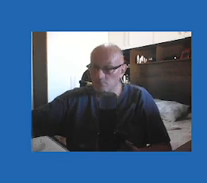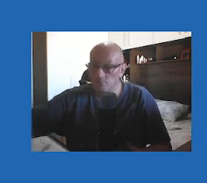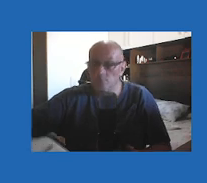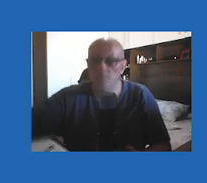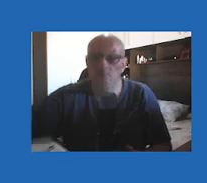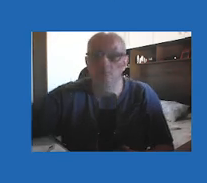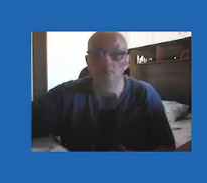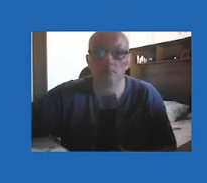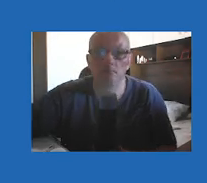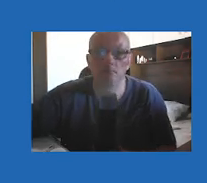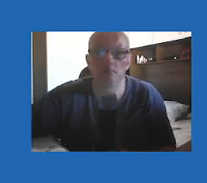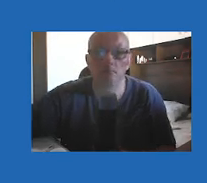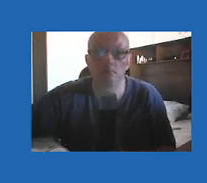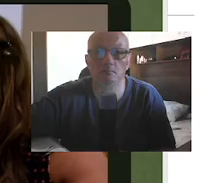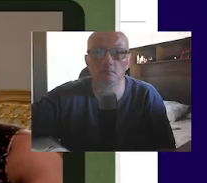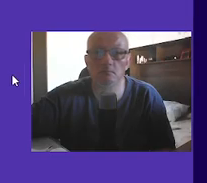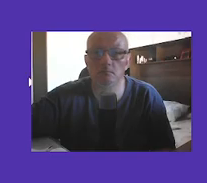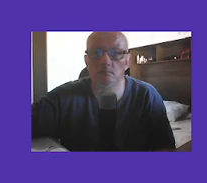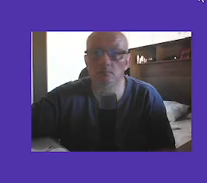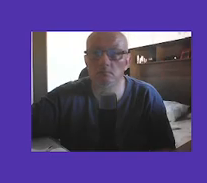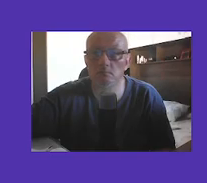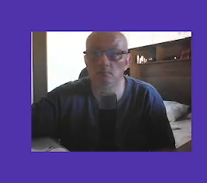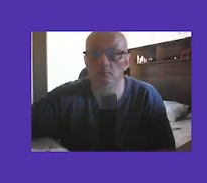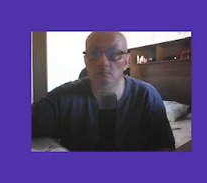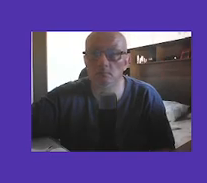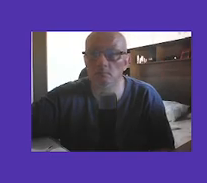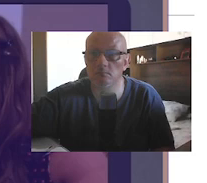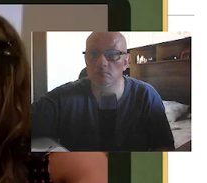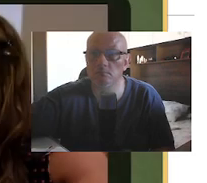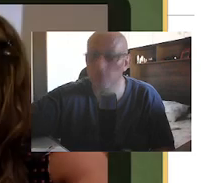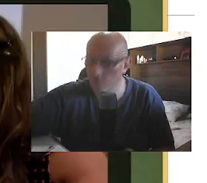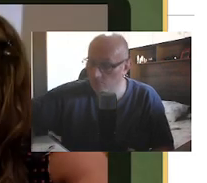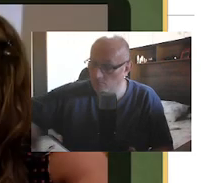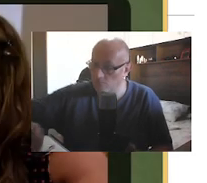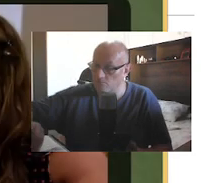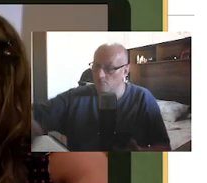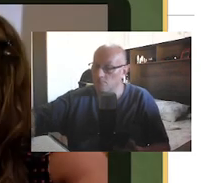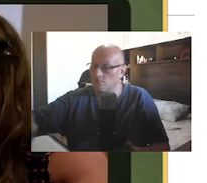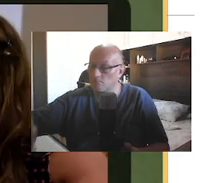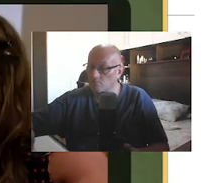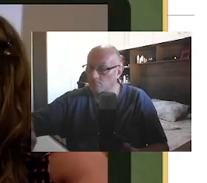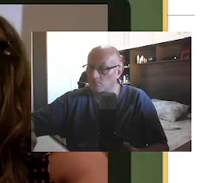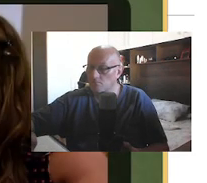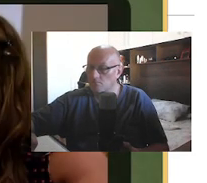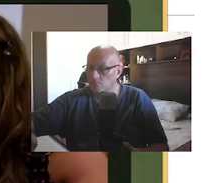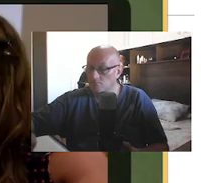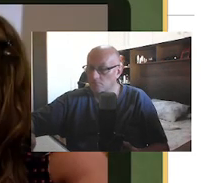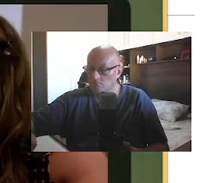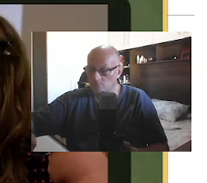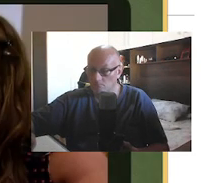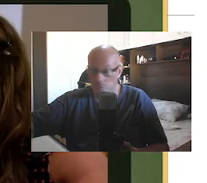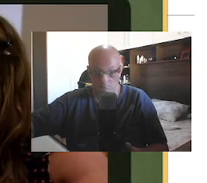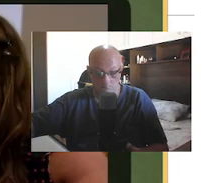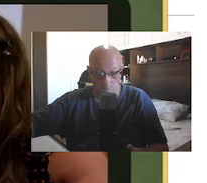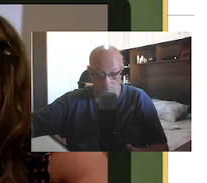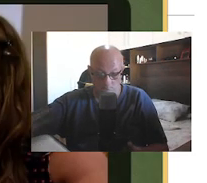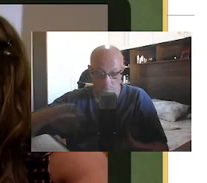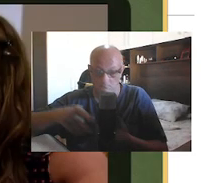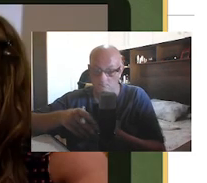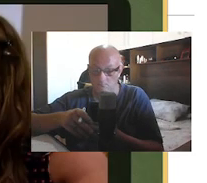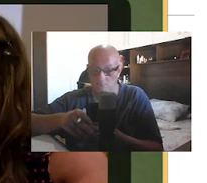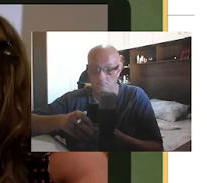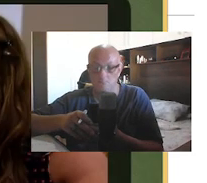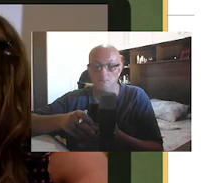pai. Unfortunately, Clarinha doesn't know who the girl was because her parents didn't let her go to the